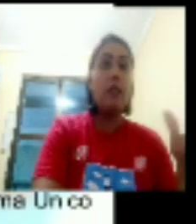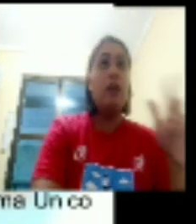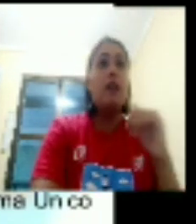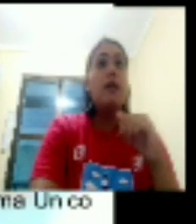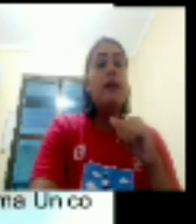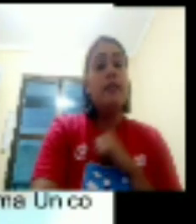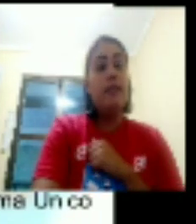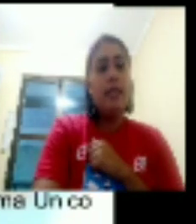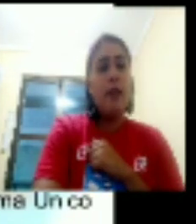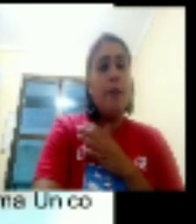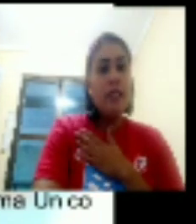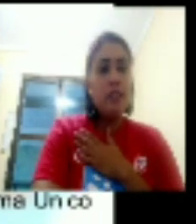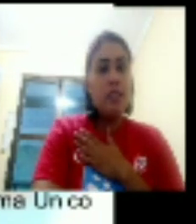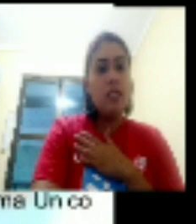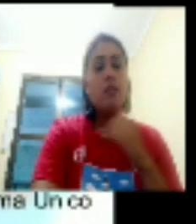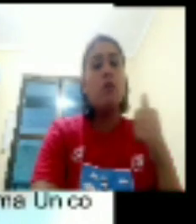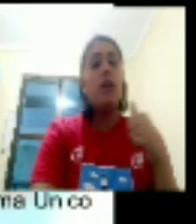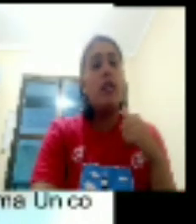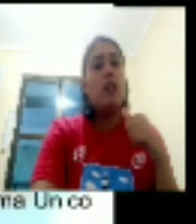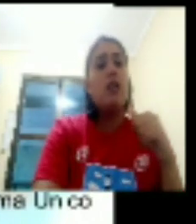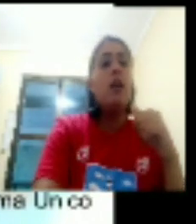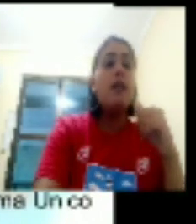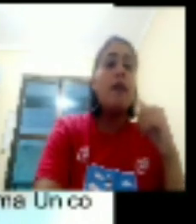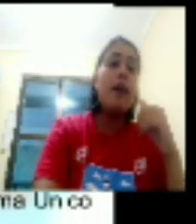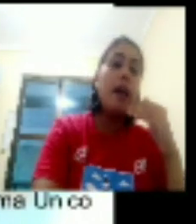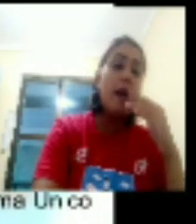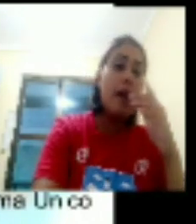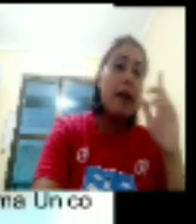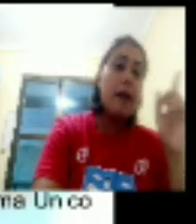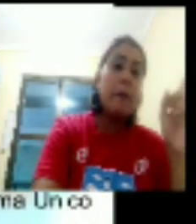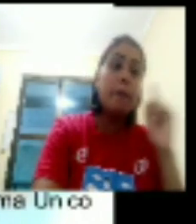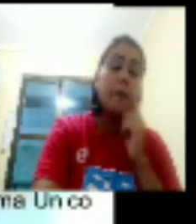Como assim? Se eu preciso ir